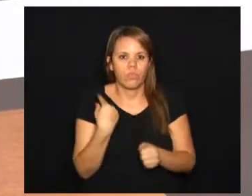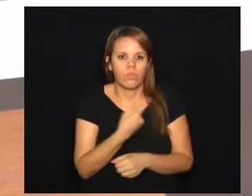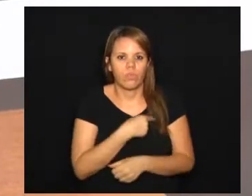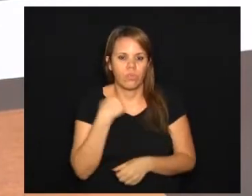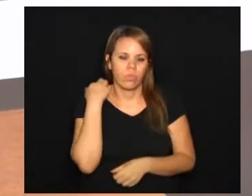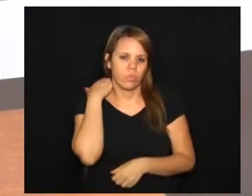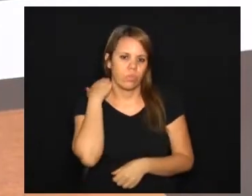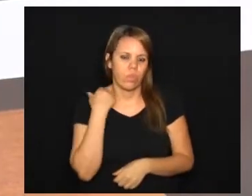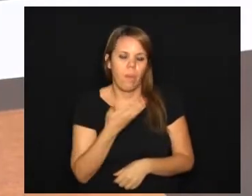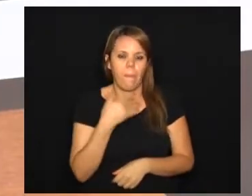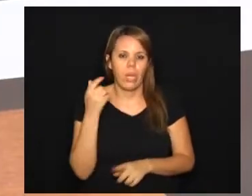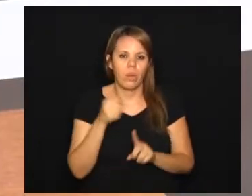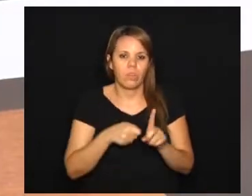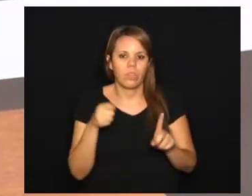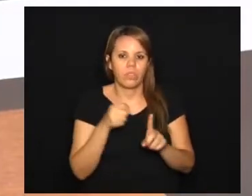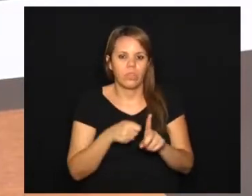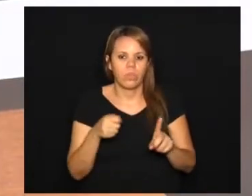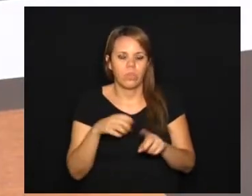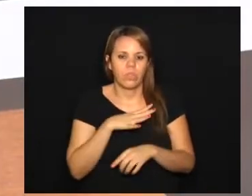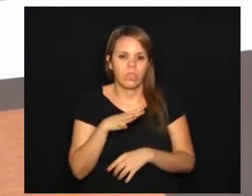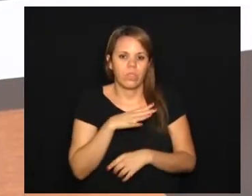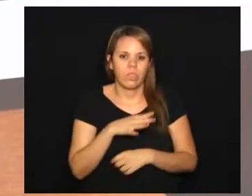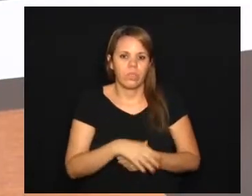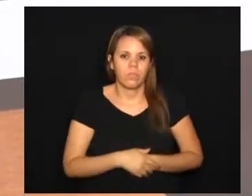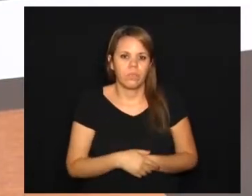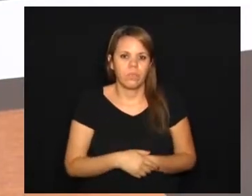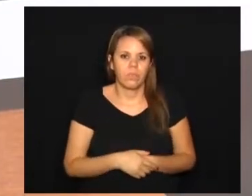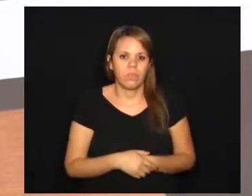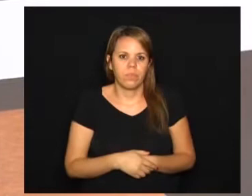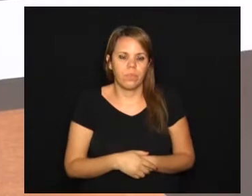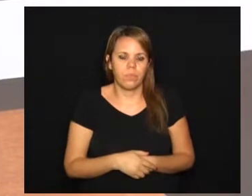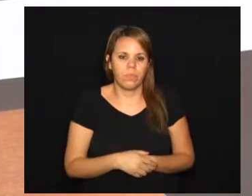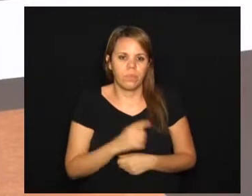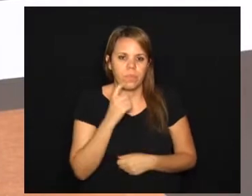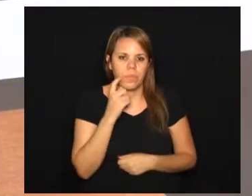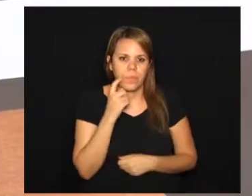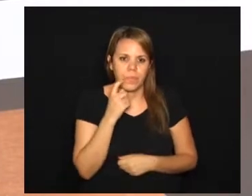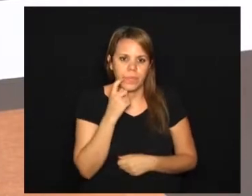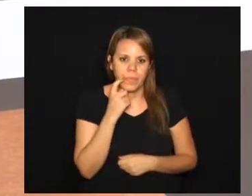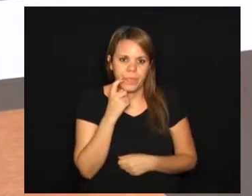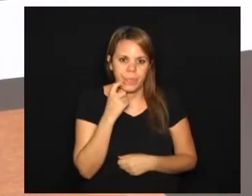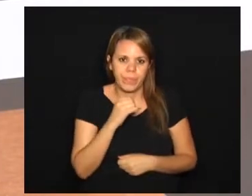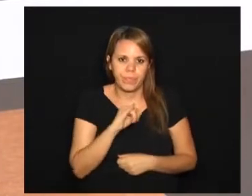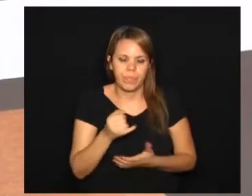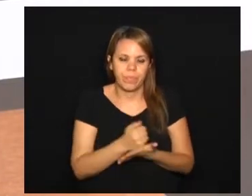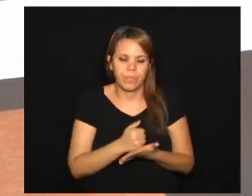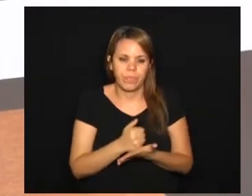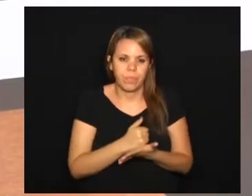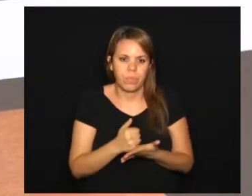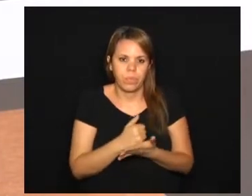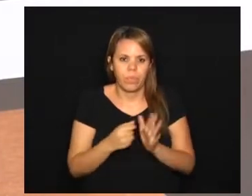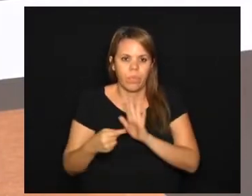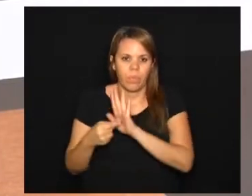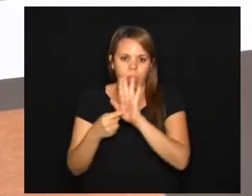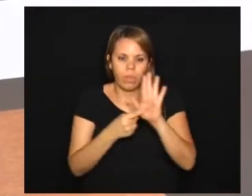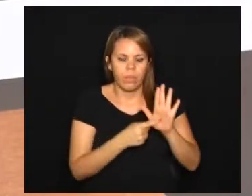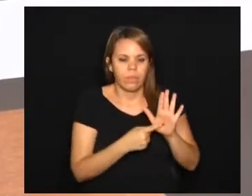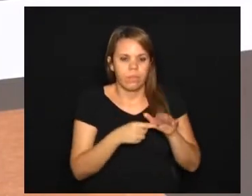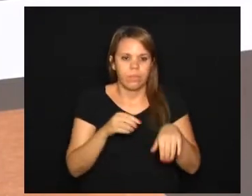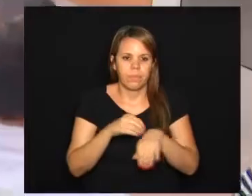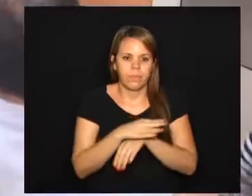por melhorias de políticas públicas para a nossa cidade, né? Então, Jorge, eu vou fazer essa apresentação que eu